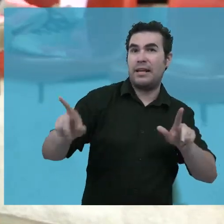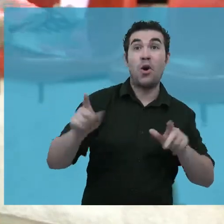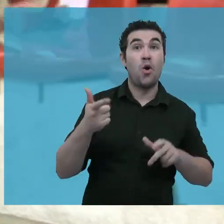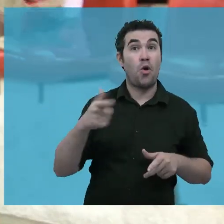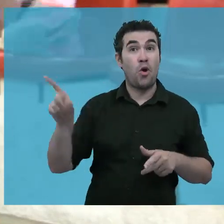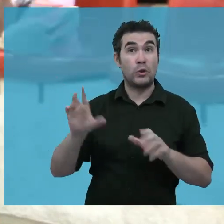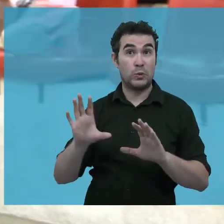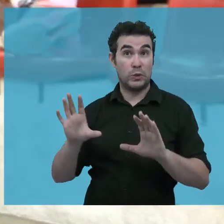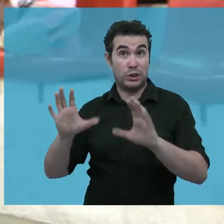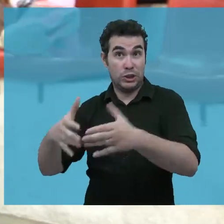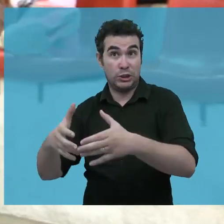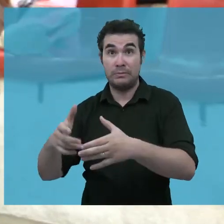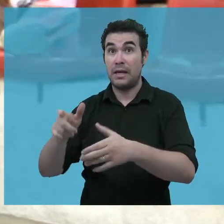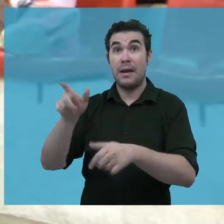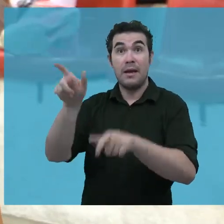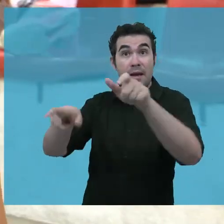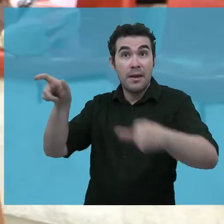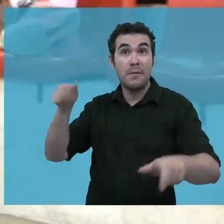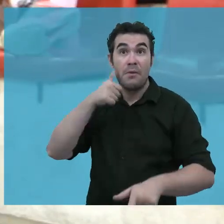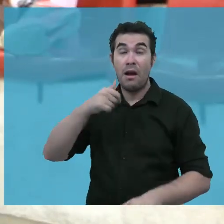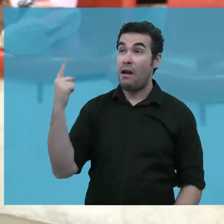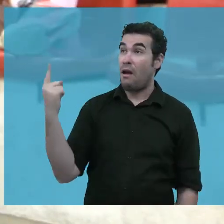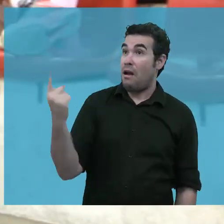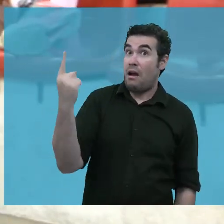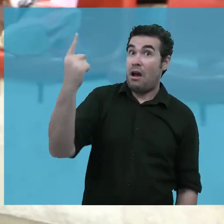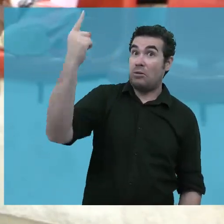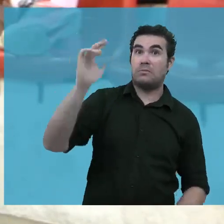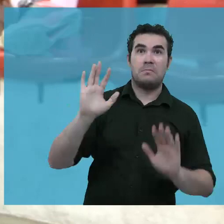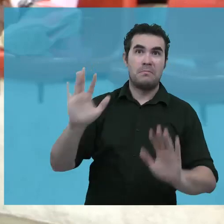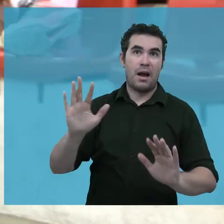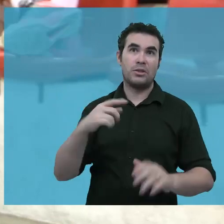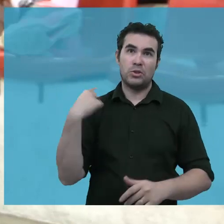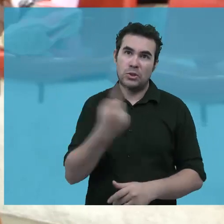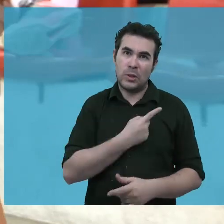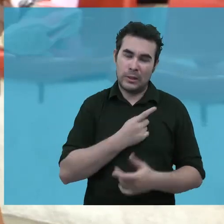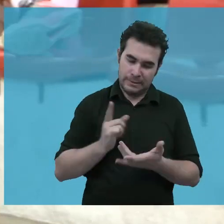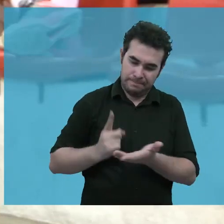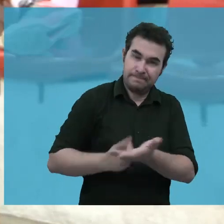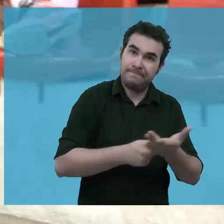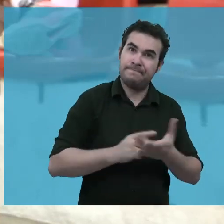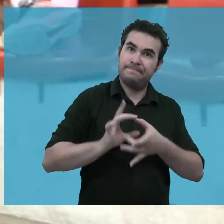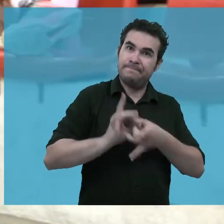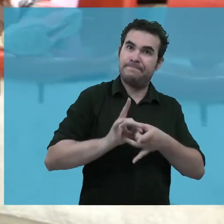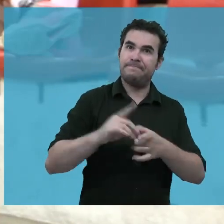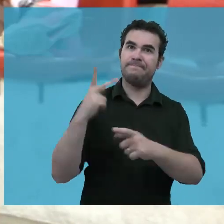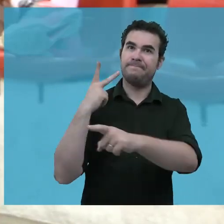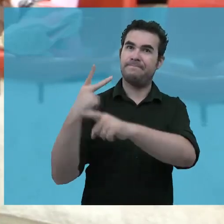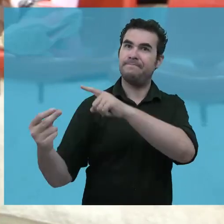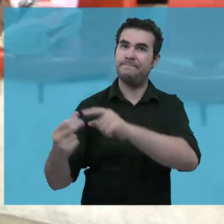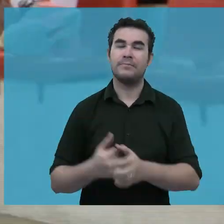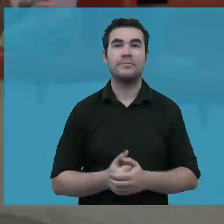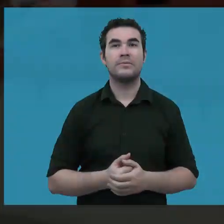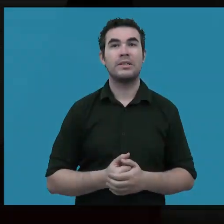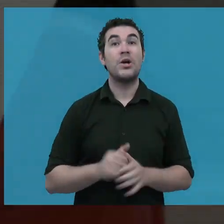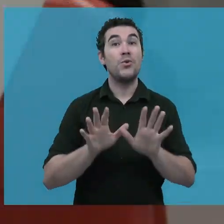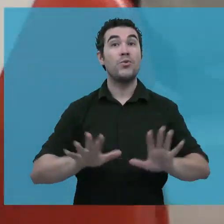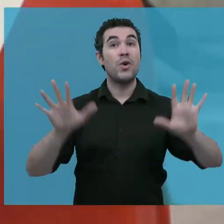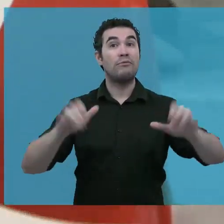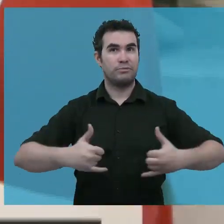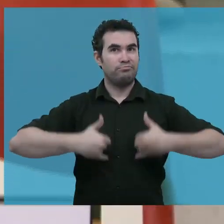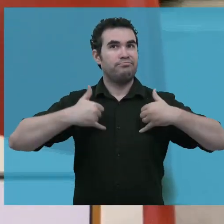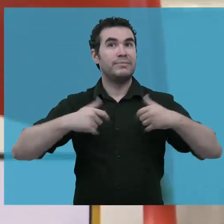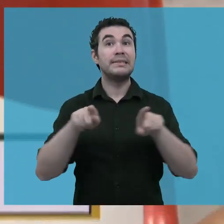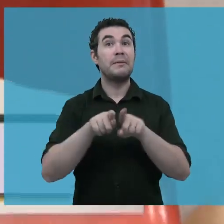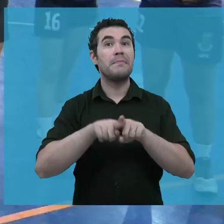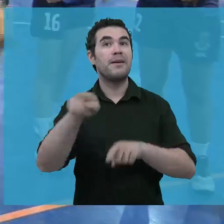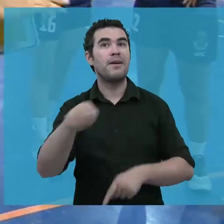Salvador, gigantesca. Então se sentir insegura no lugar daqueles era muito fácil, mas a união foi que fez a força.